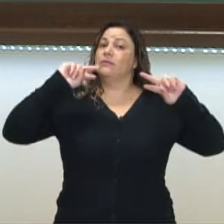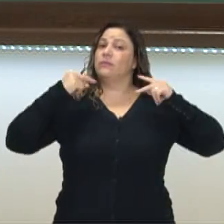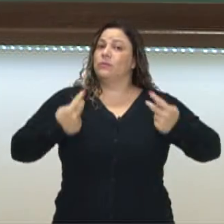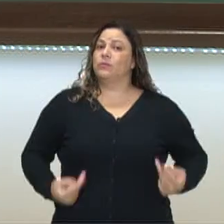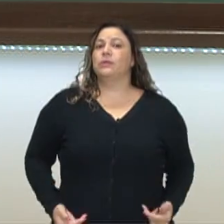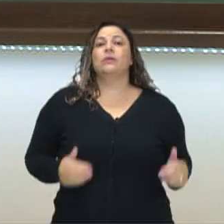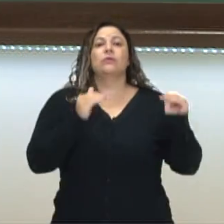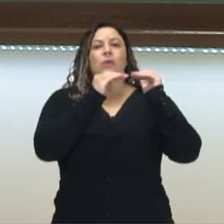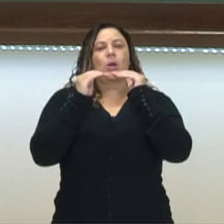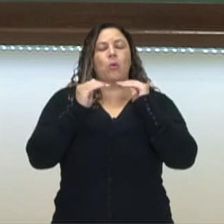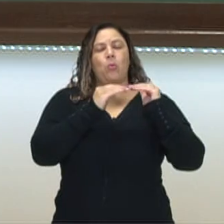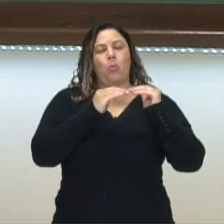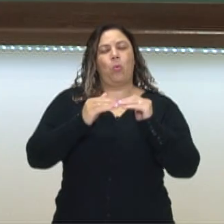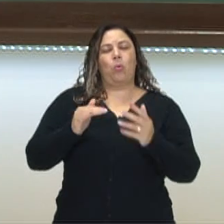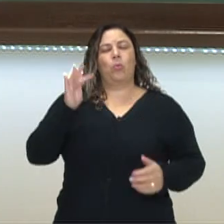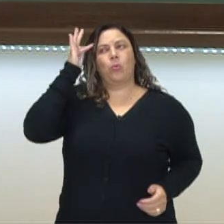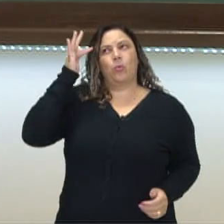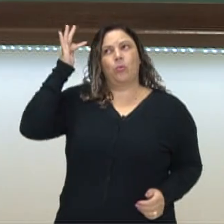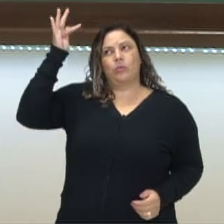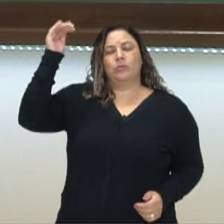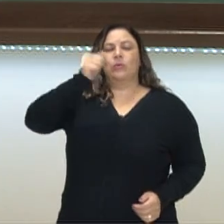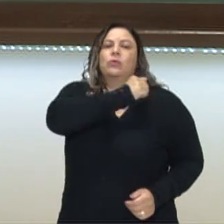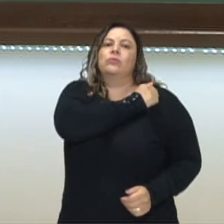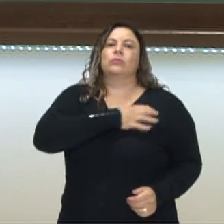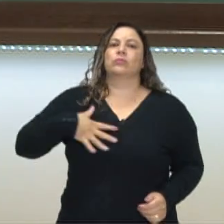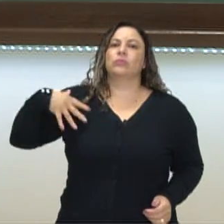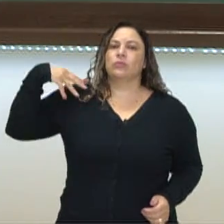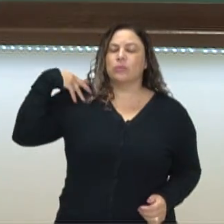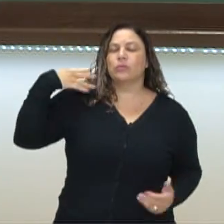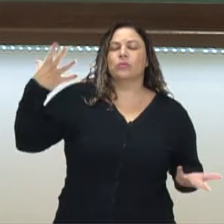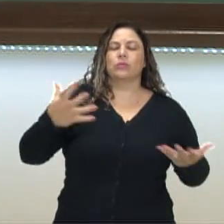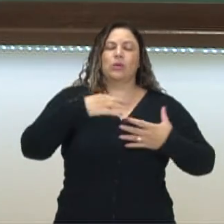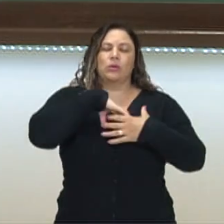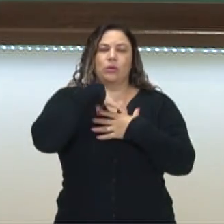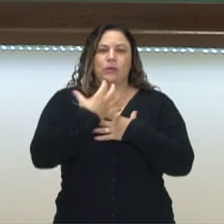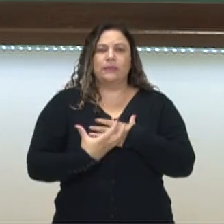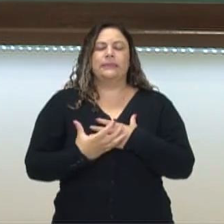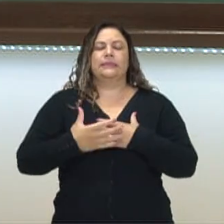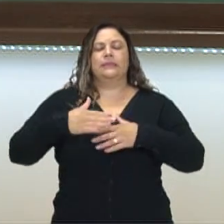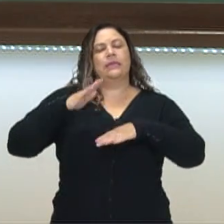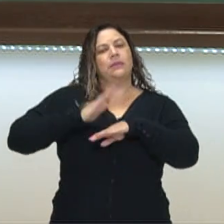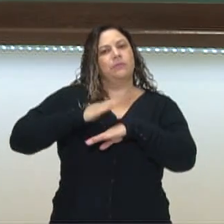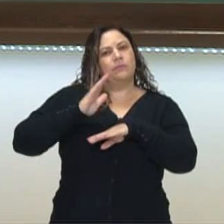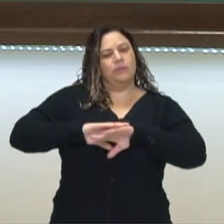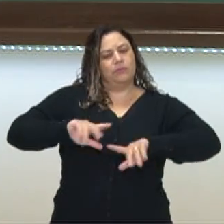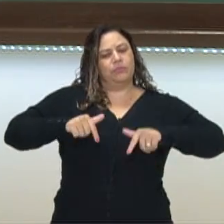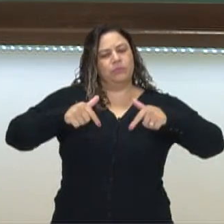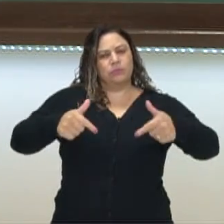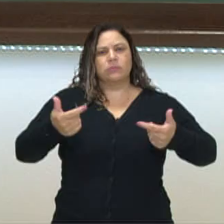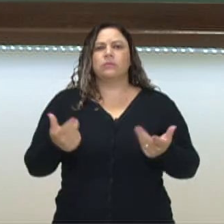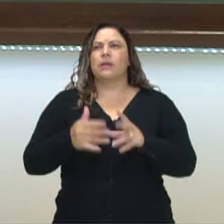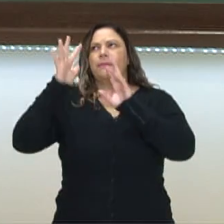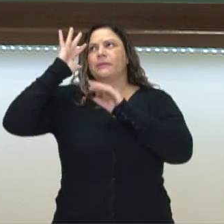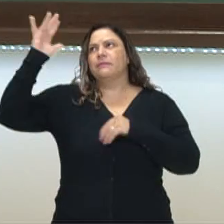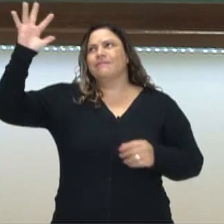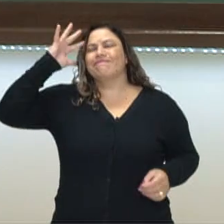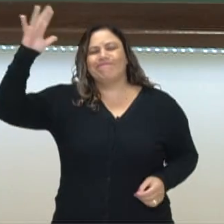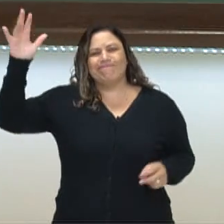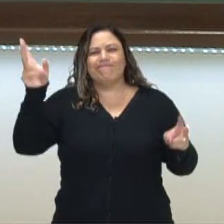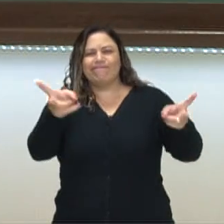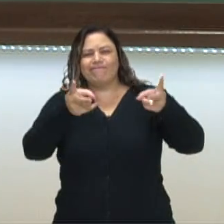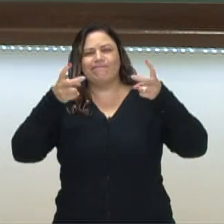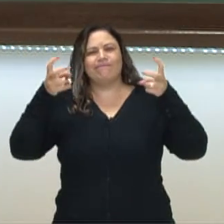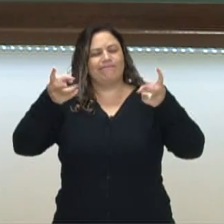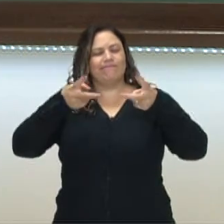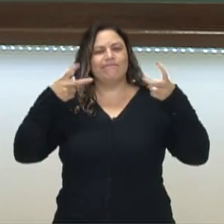acordo com Aristóteles, né? As nossas ações se dão de acordo a partir dessa perspectiva, dessa